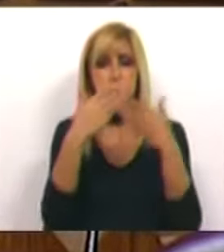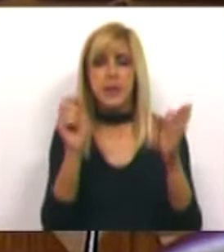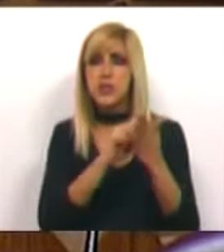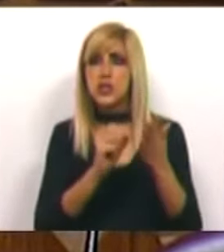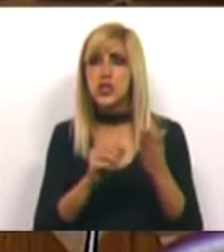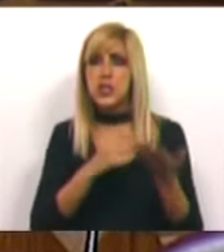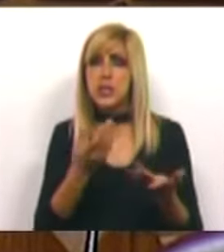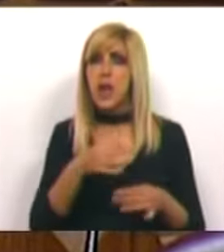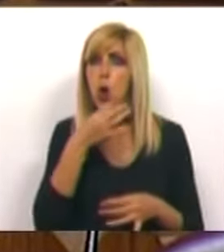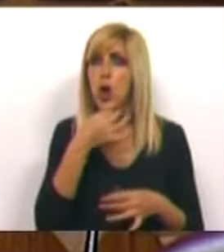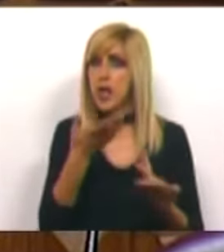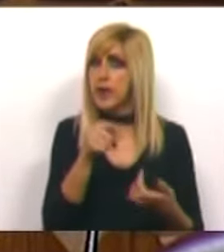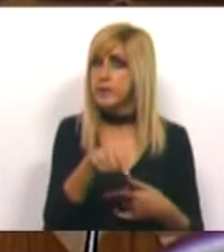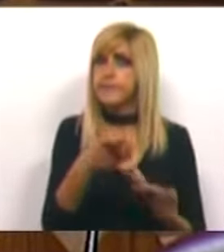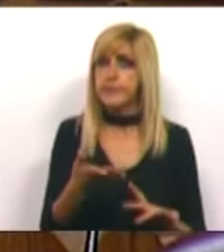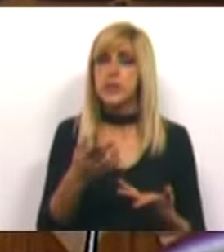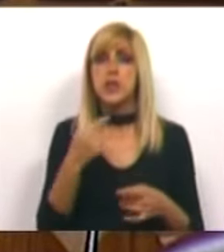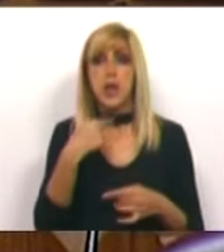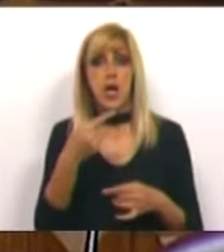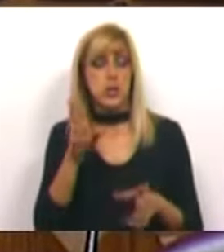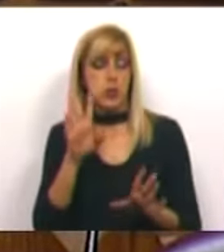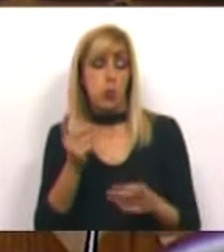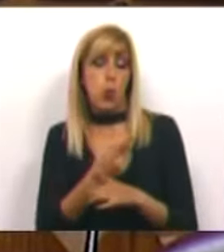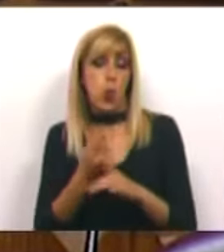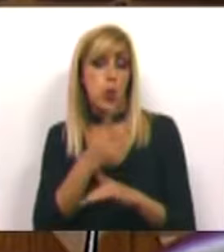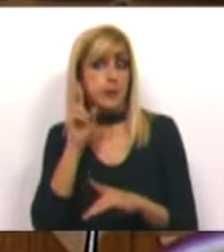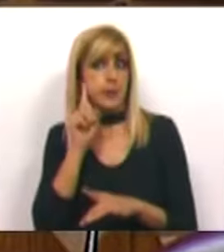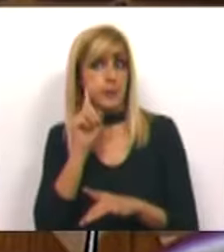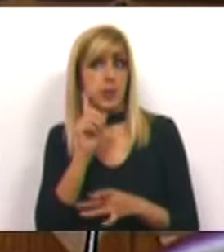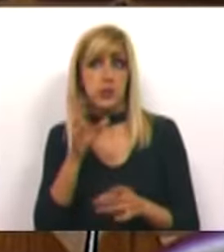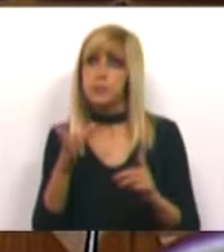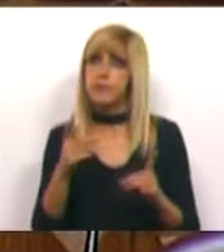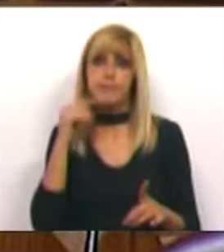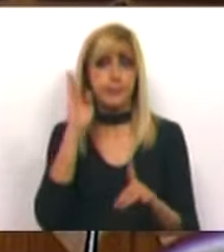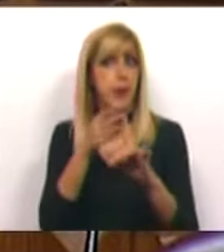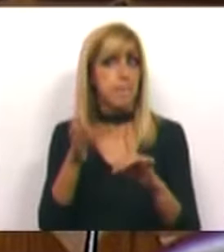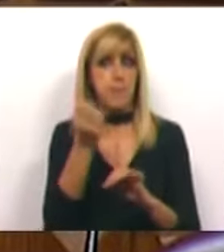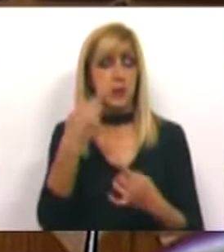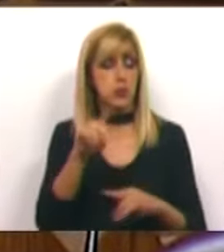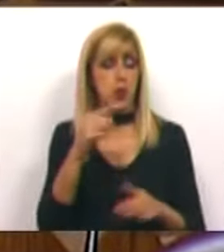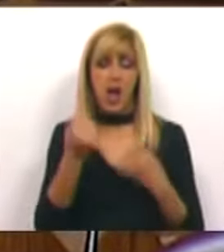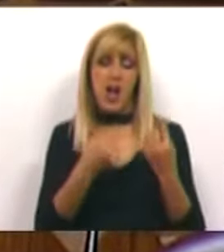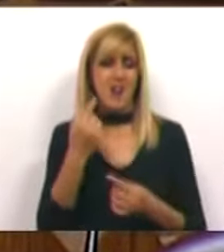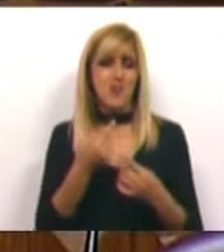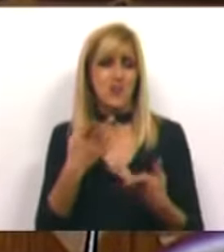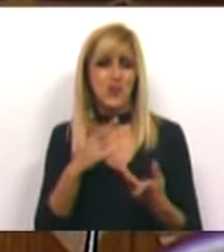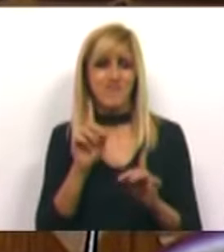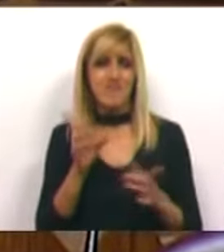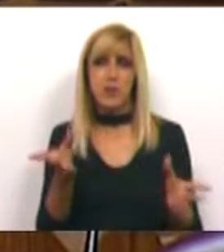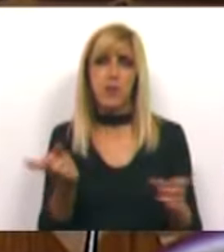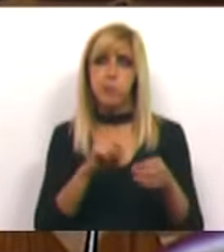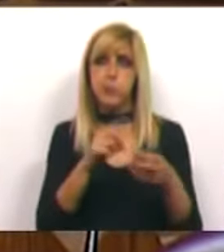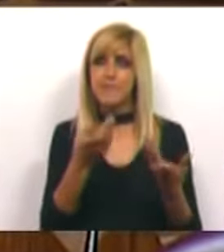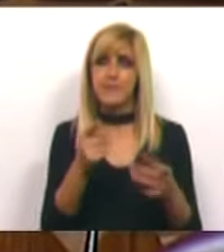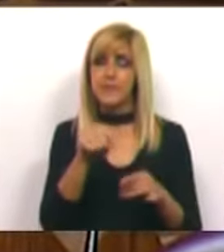da oralidade. E estes são aspectos determinantes que não foram plenamente alcançados ou alguns sequer tidos em conta neste